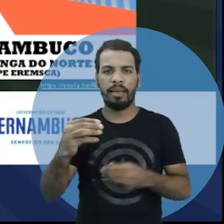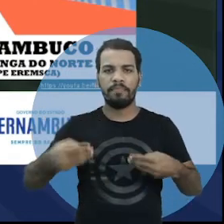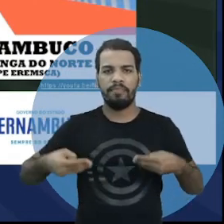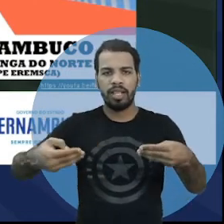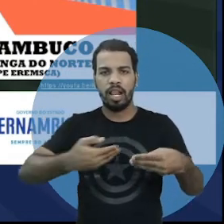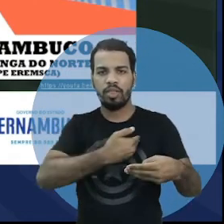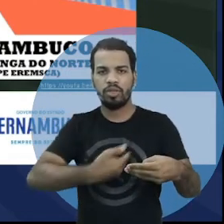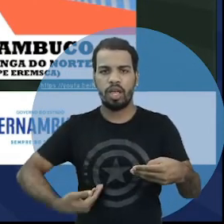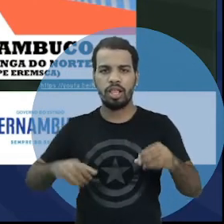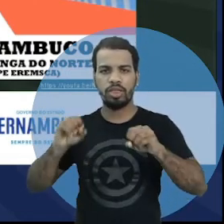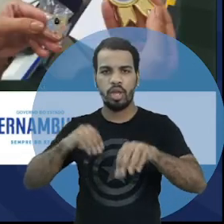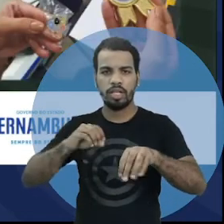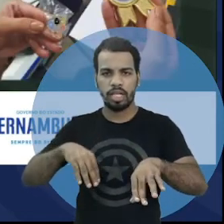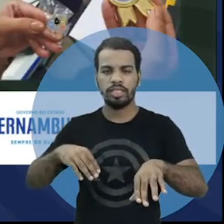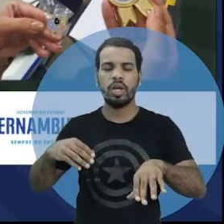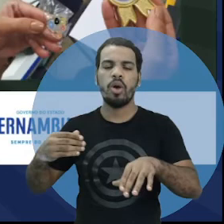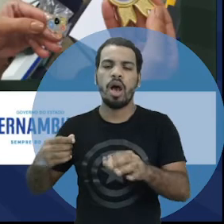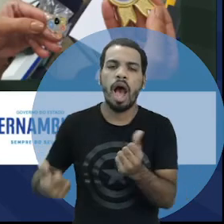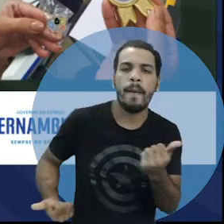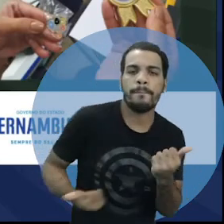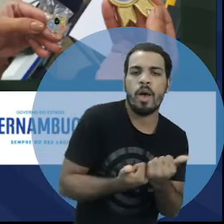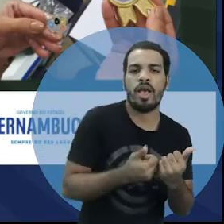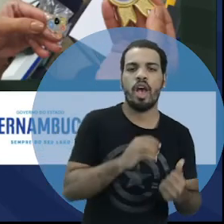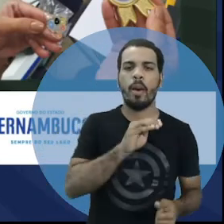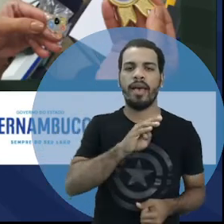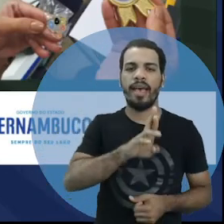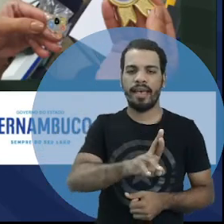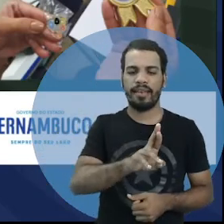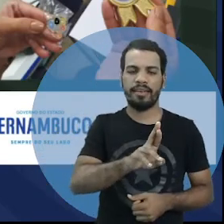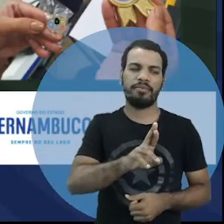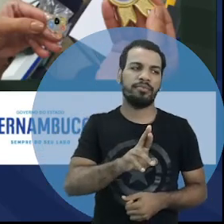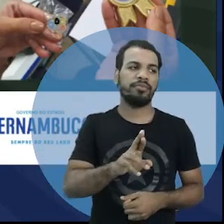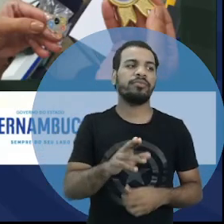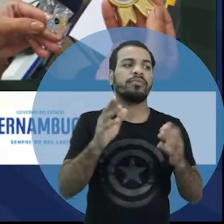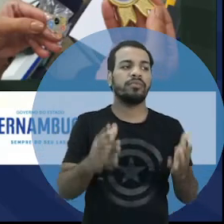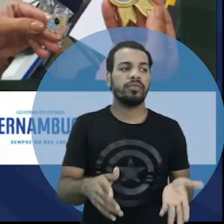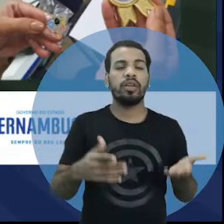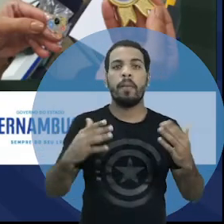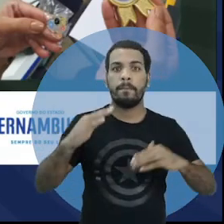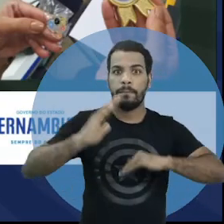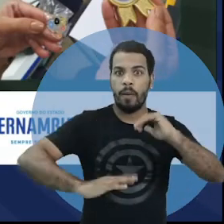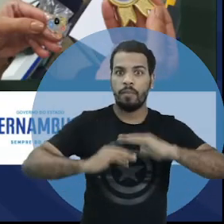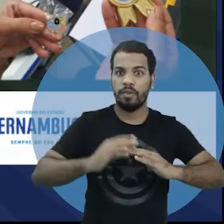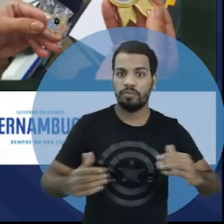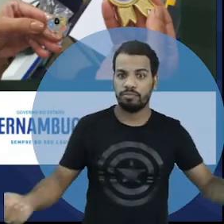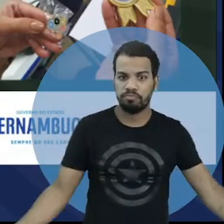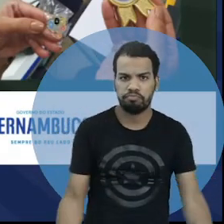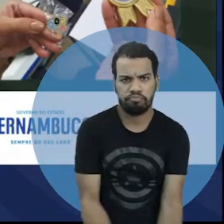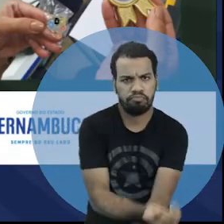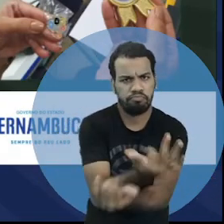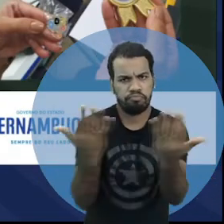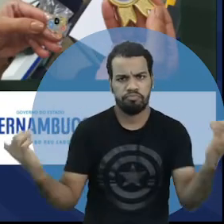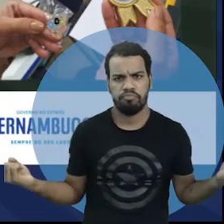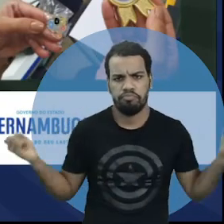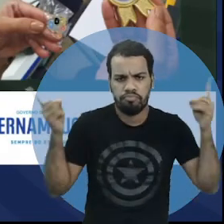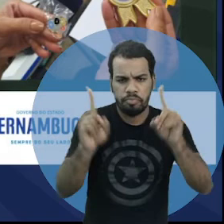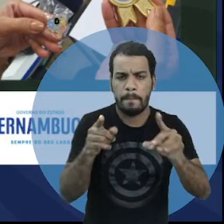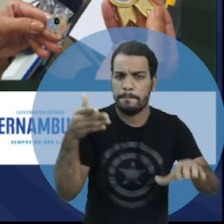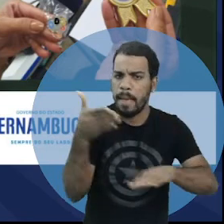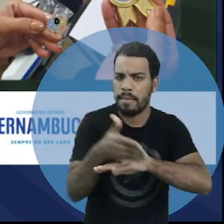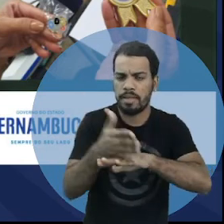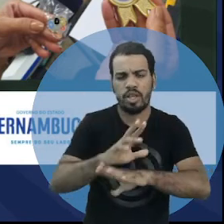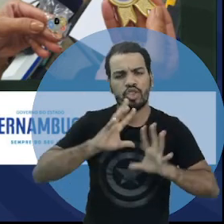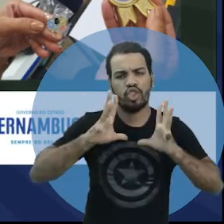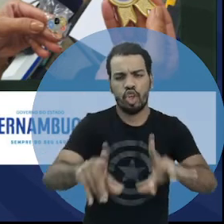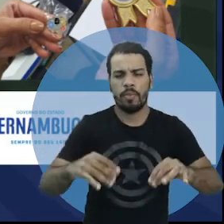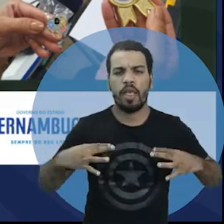forma voluntária um grupo de muitos, digamos, muitos profissionais em si, mas são todos voluntários, são